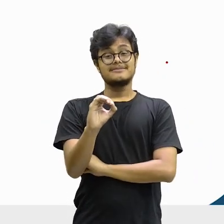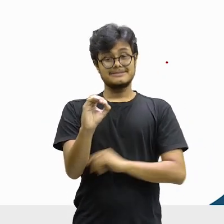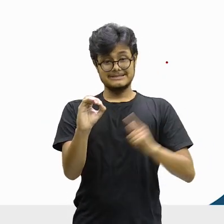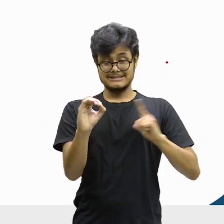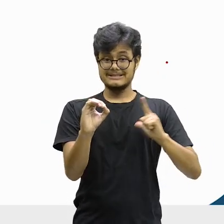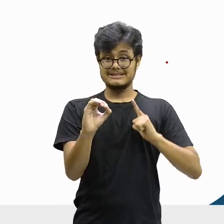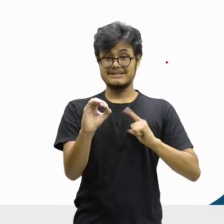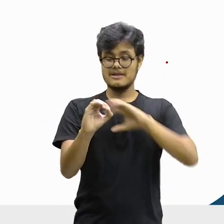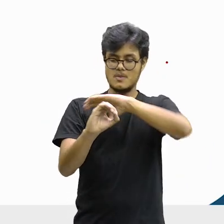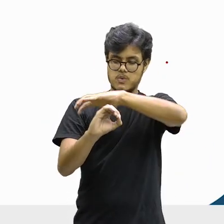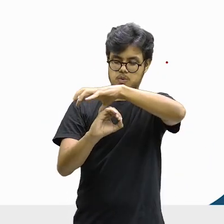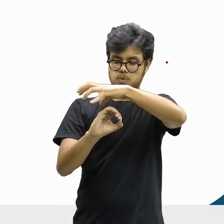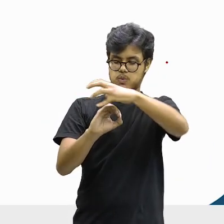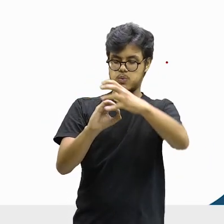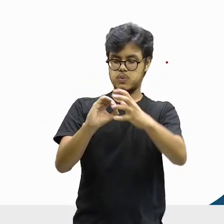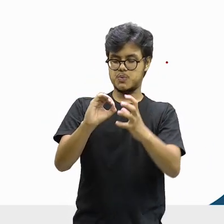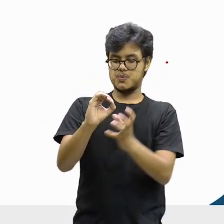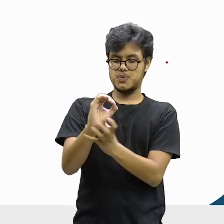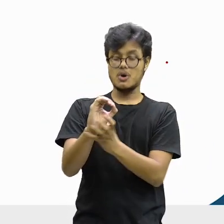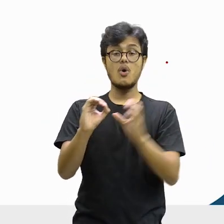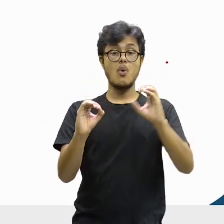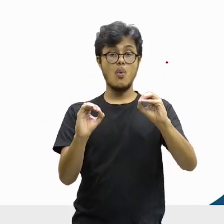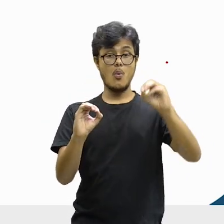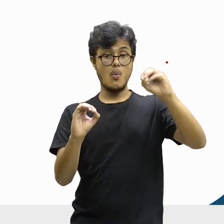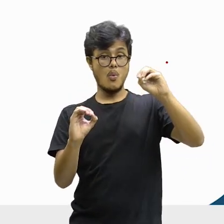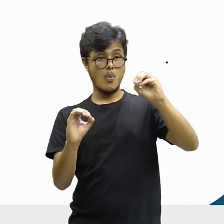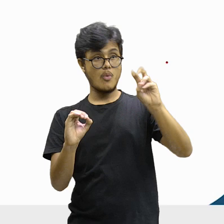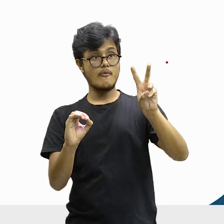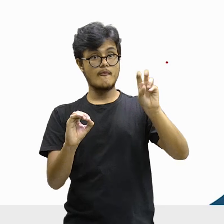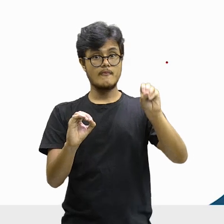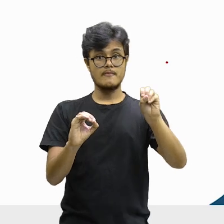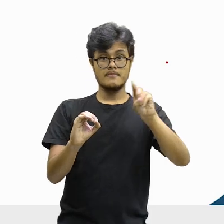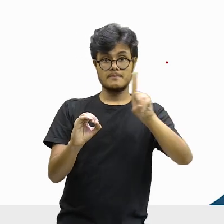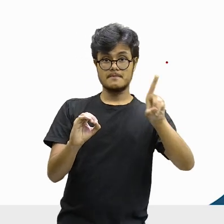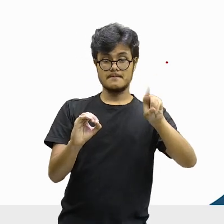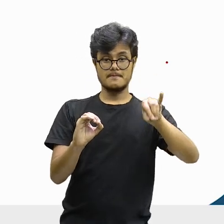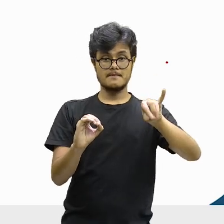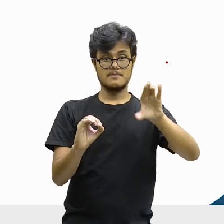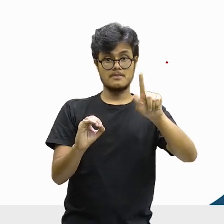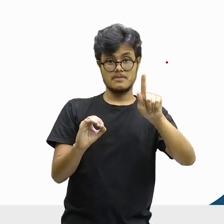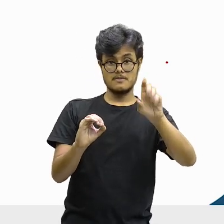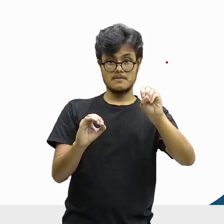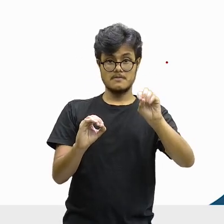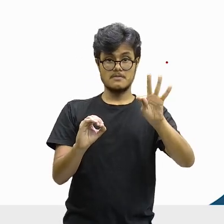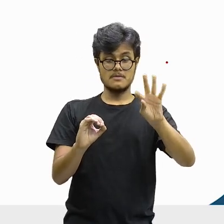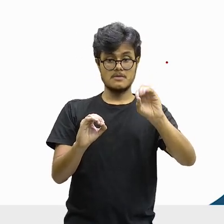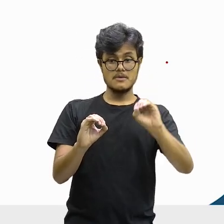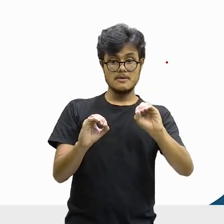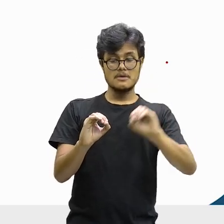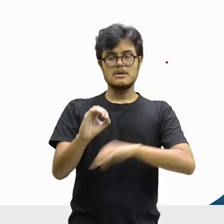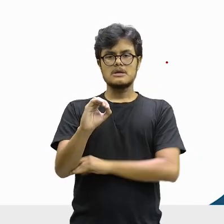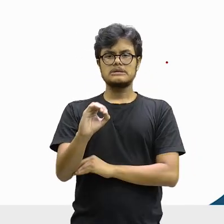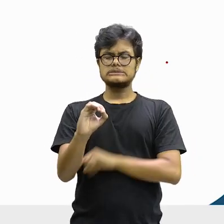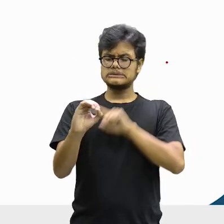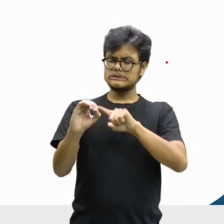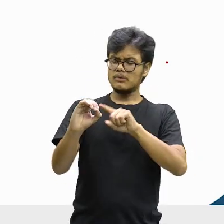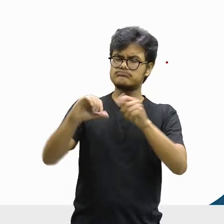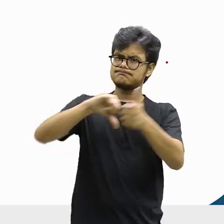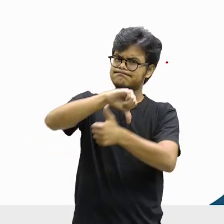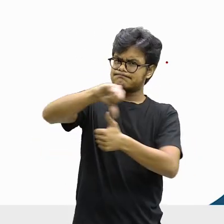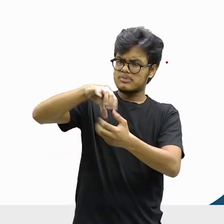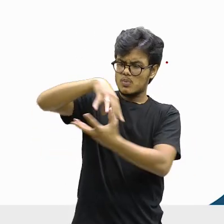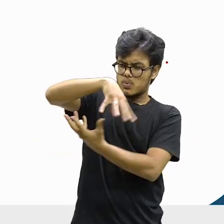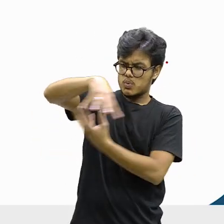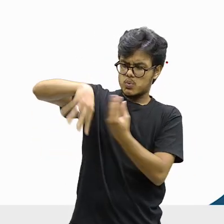da célula ovo ou zigoto. A partir daí, gente, essa célula ovo ou zigoto, ela começa a sofrer